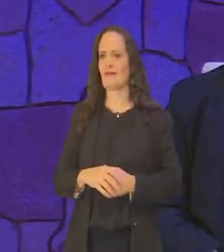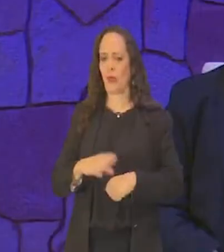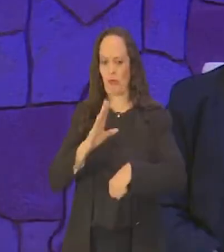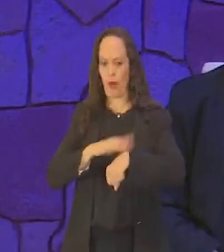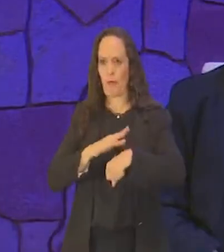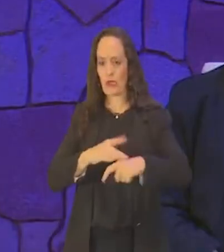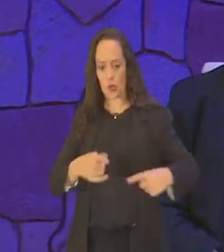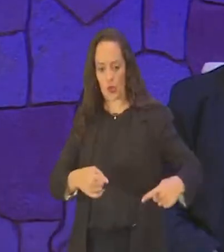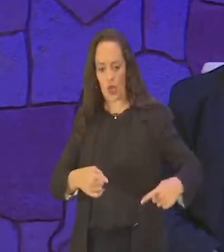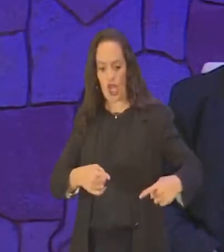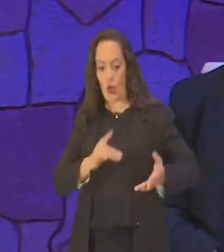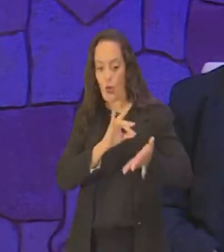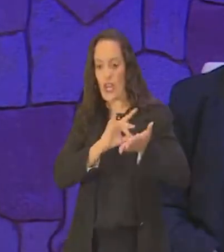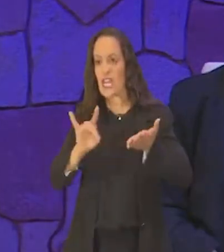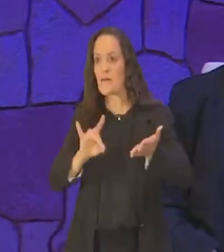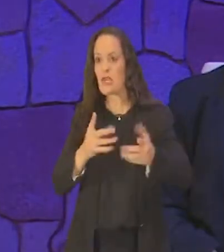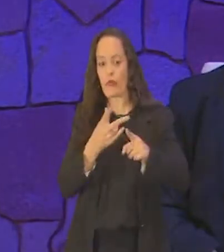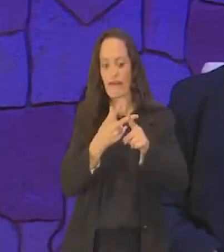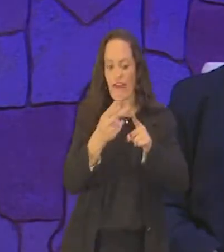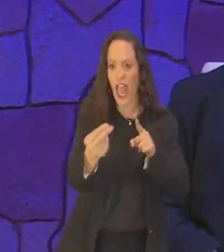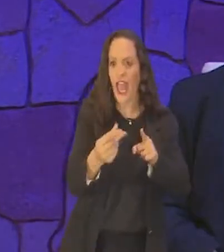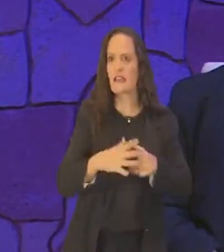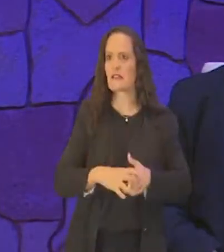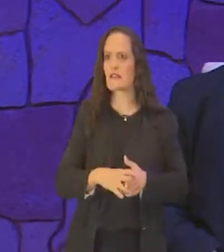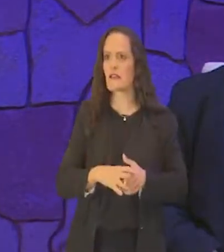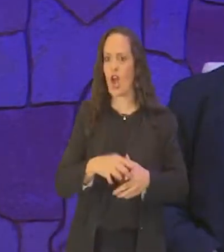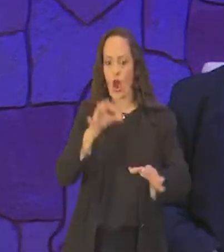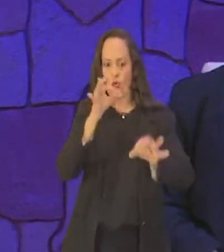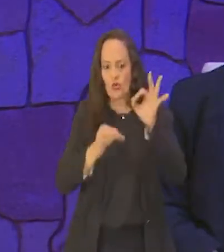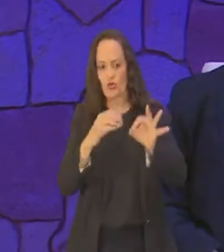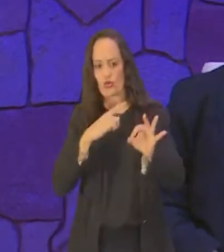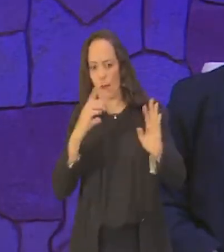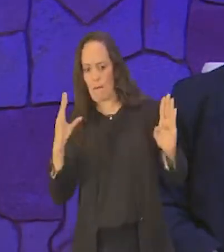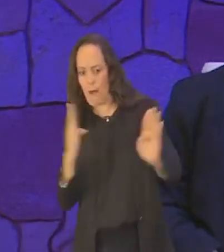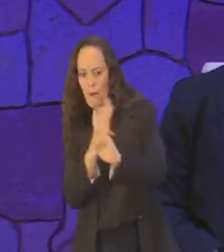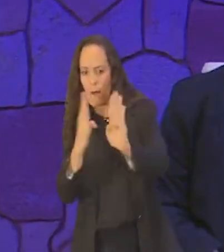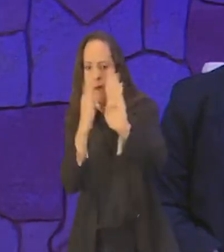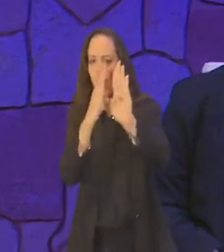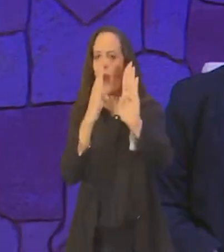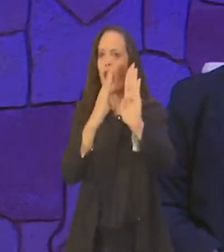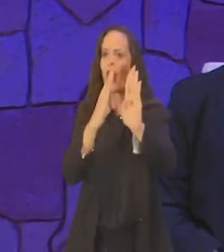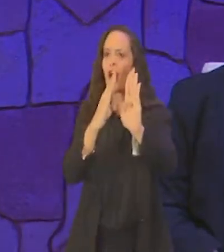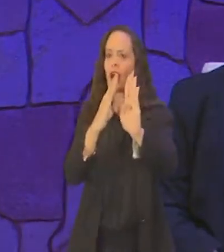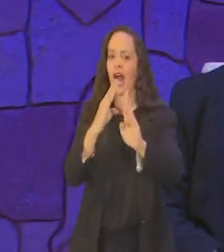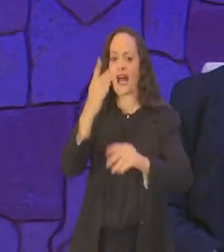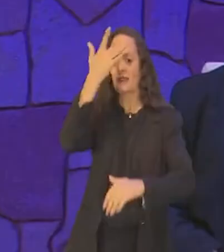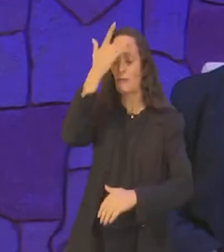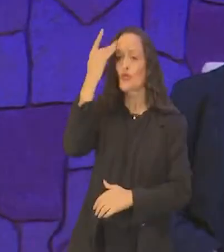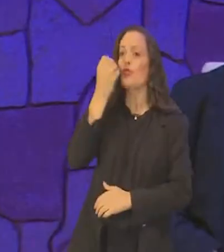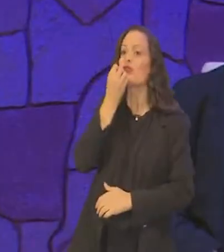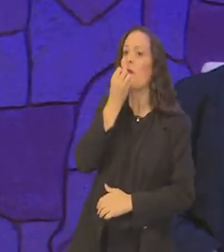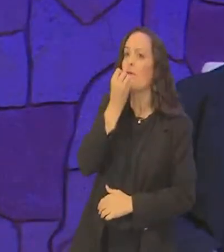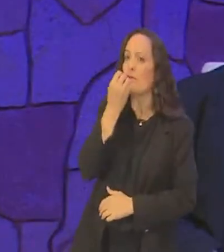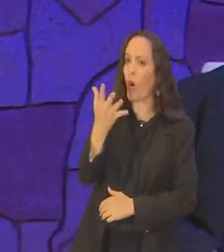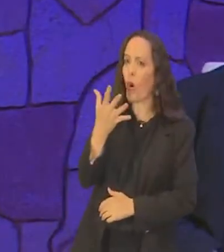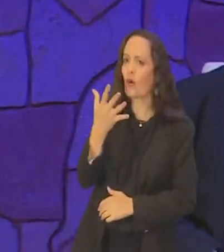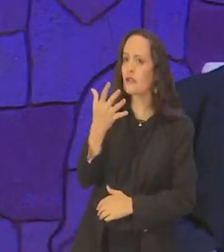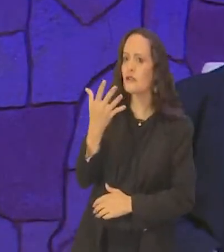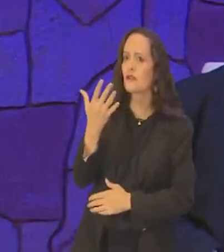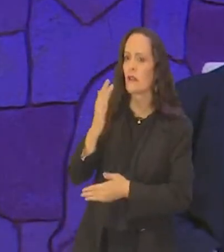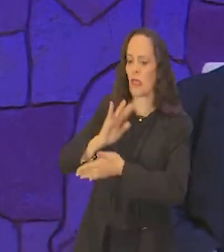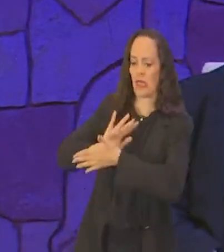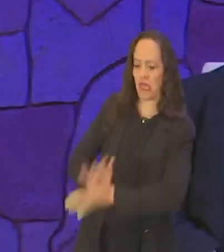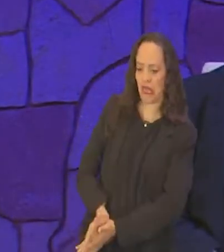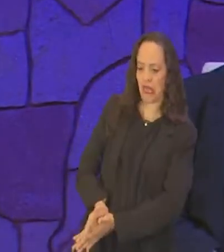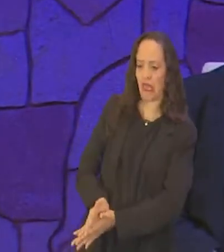prospera, em que os justos são perseguidos, em que os bons são